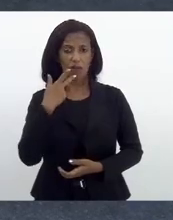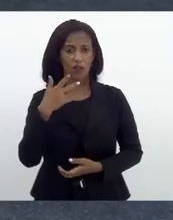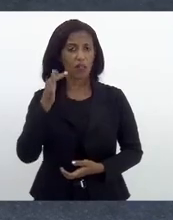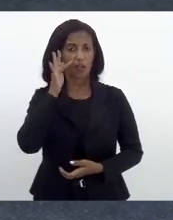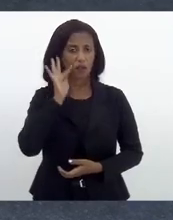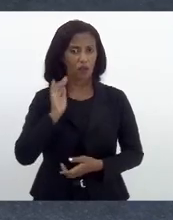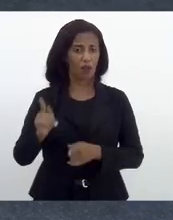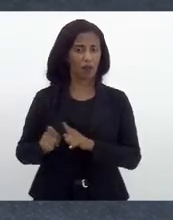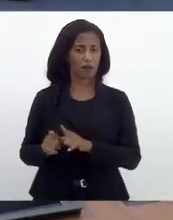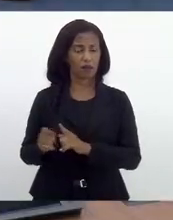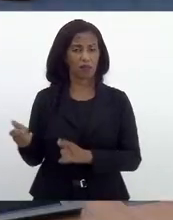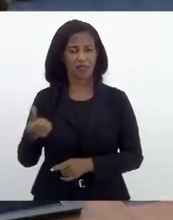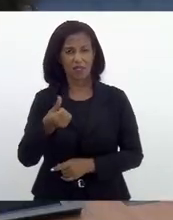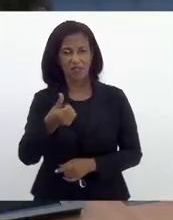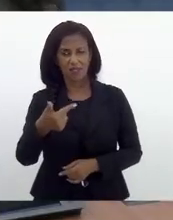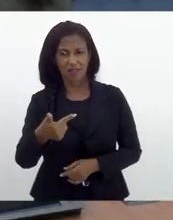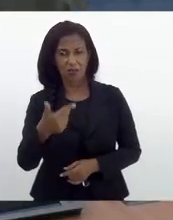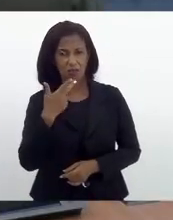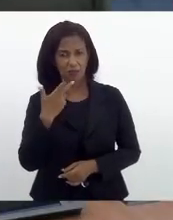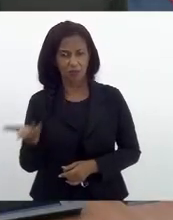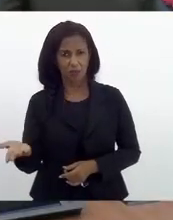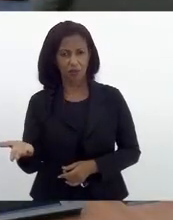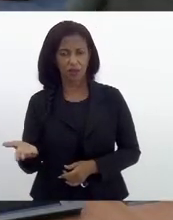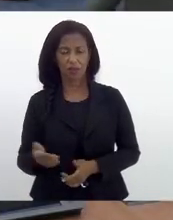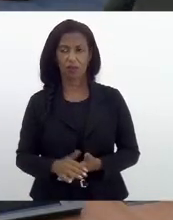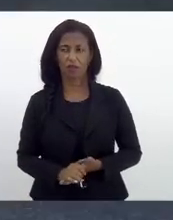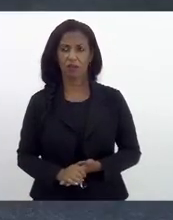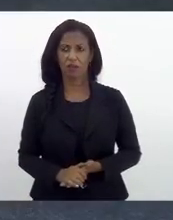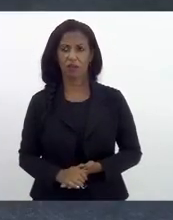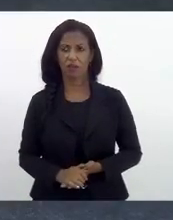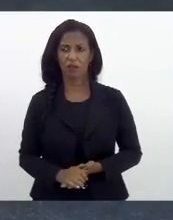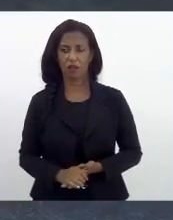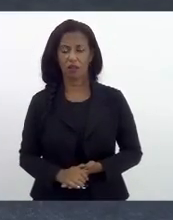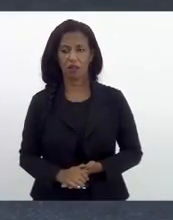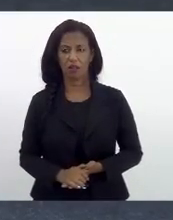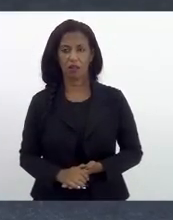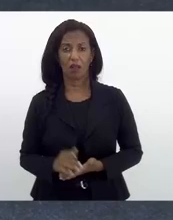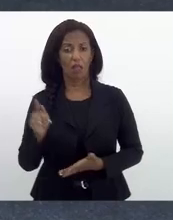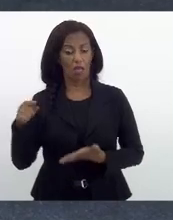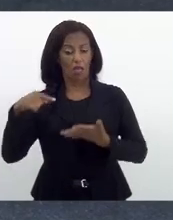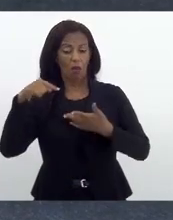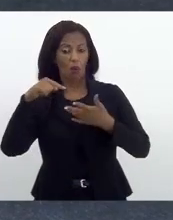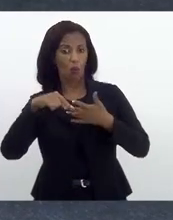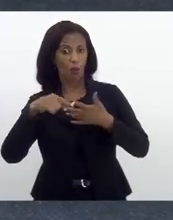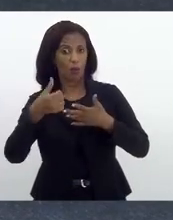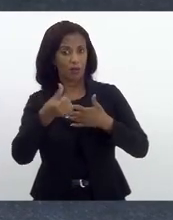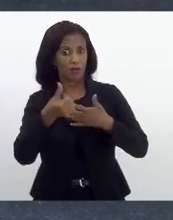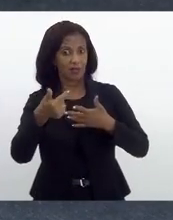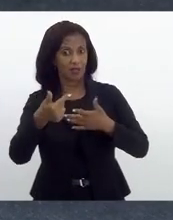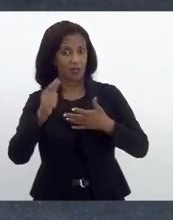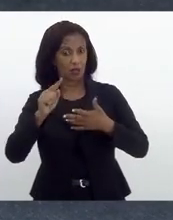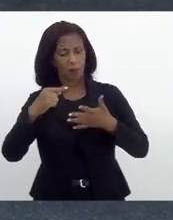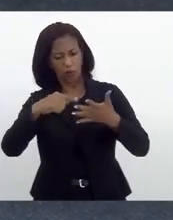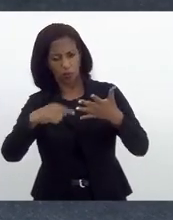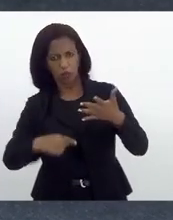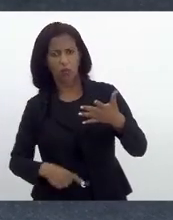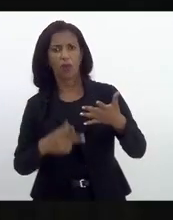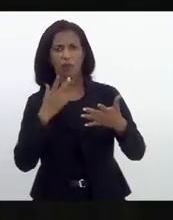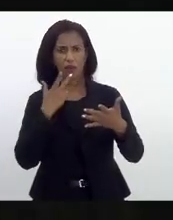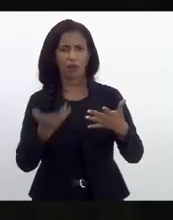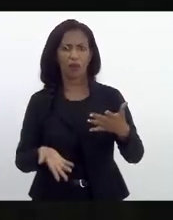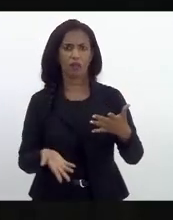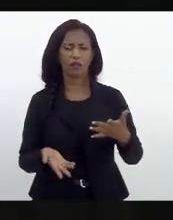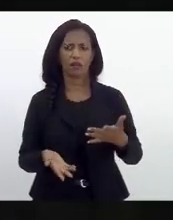não essa de 62 anos por exemplo não essa a gente não levantou excepcionalmente mas as outras todas foram mas todas foram